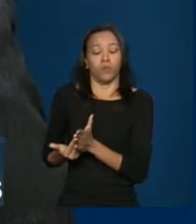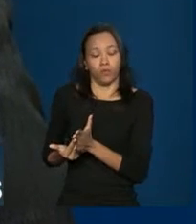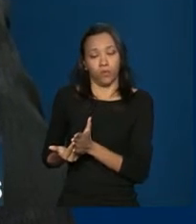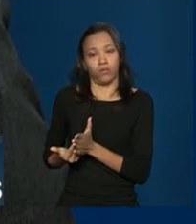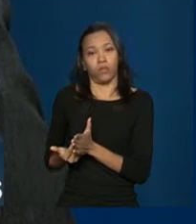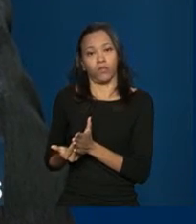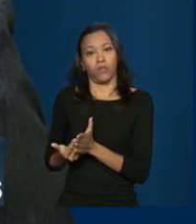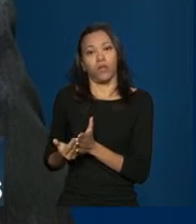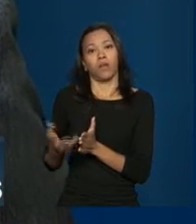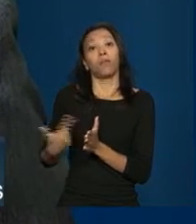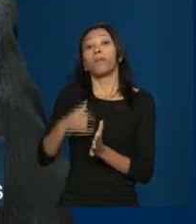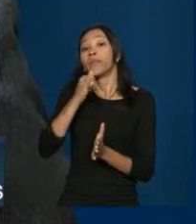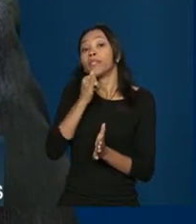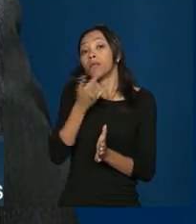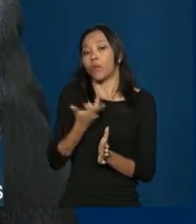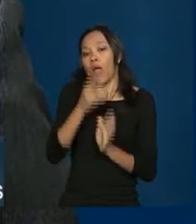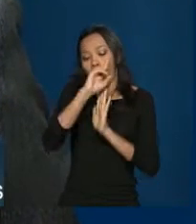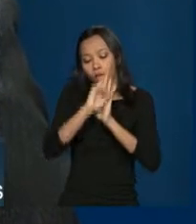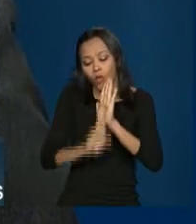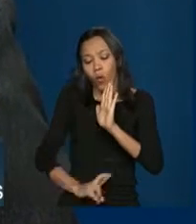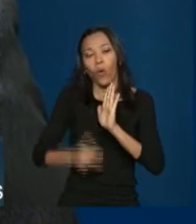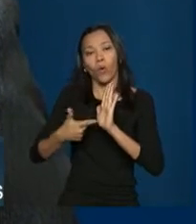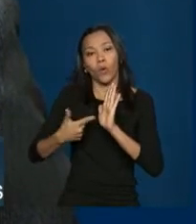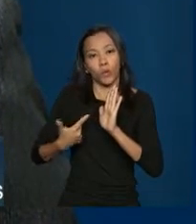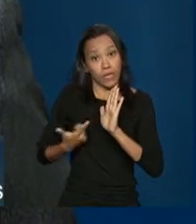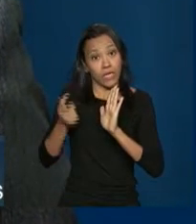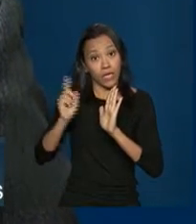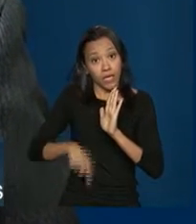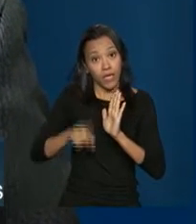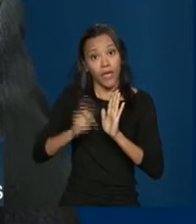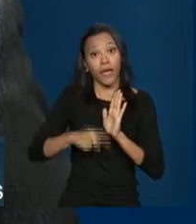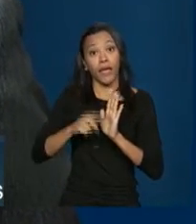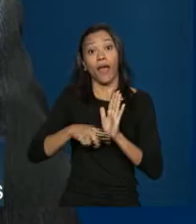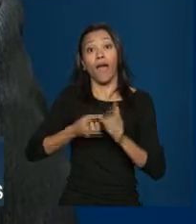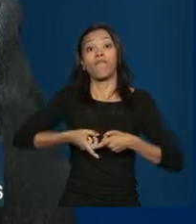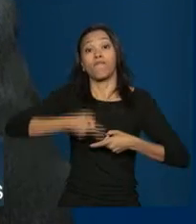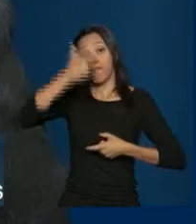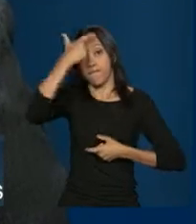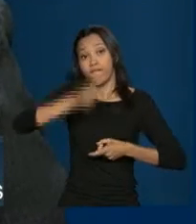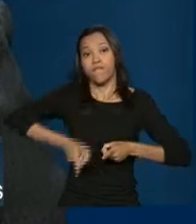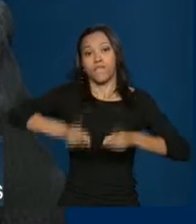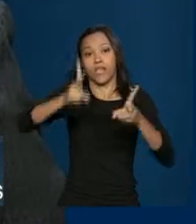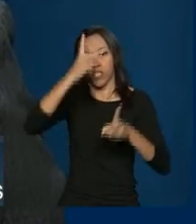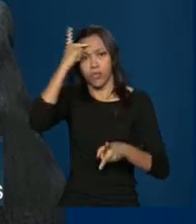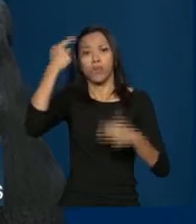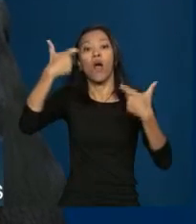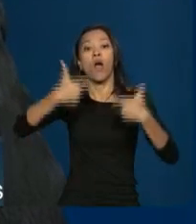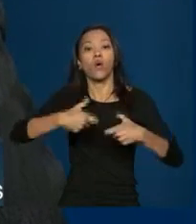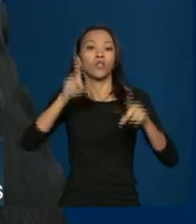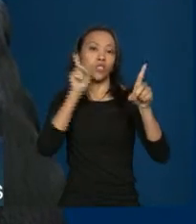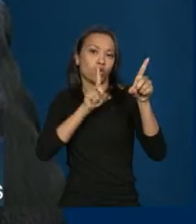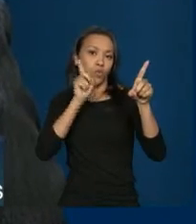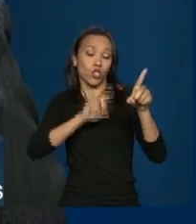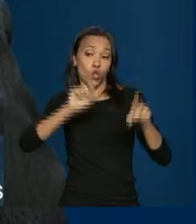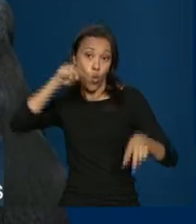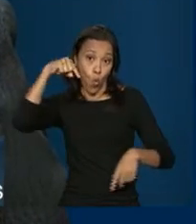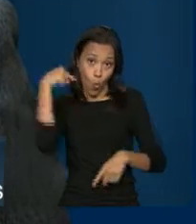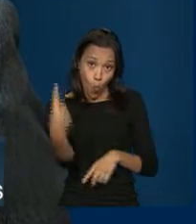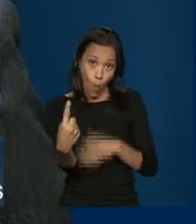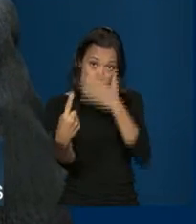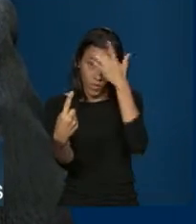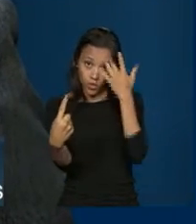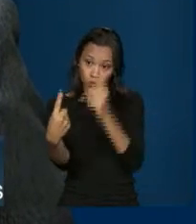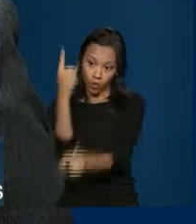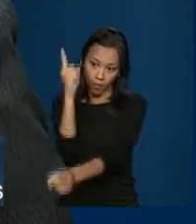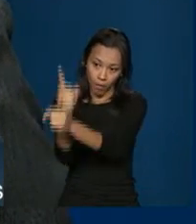o relatório sobre tráfico de pessoas dos Estados Unidos tem a estimativa de que cada uma vítima identificada você